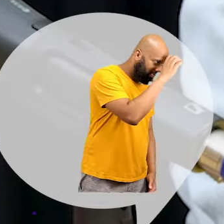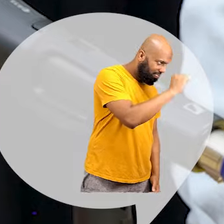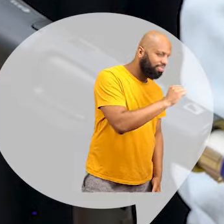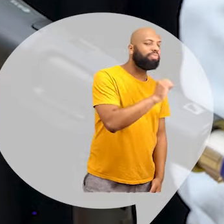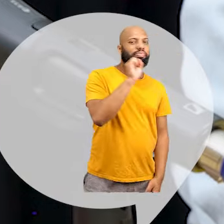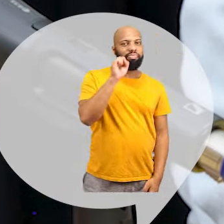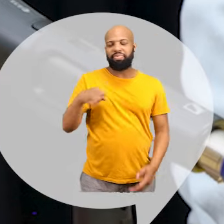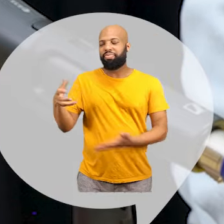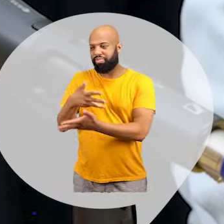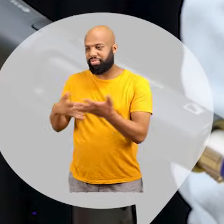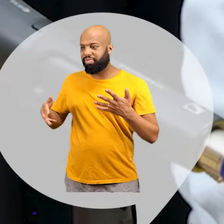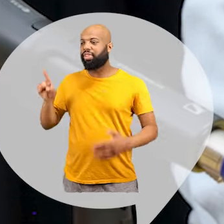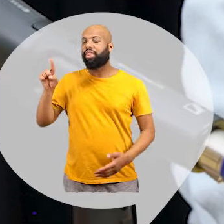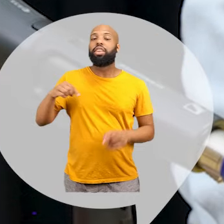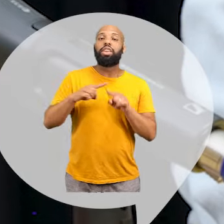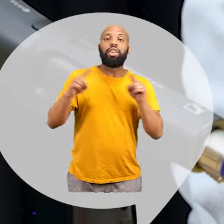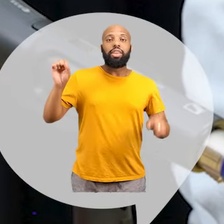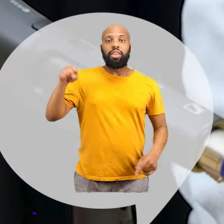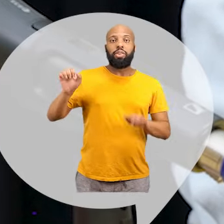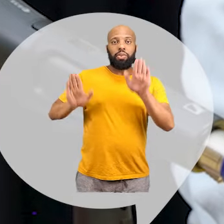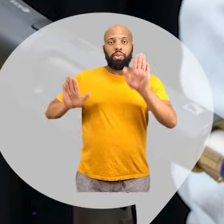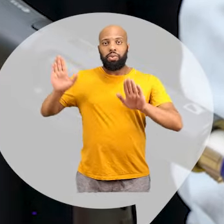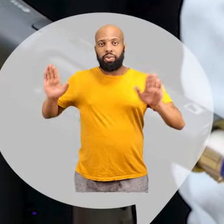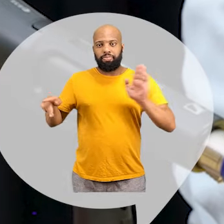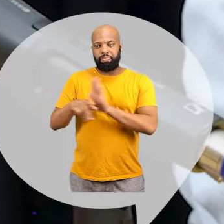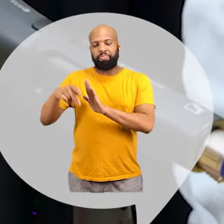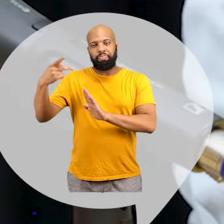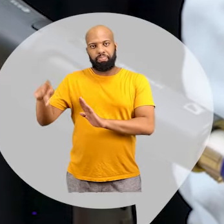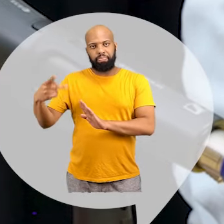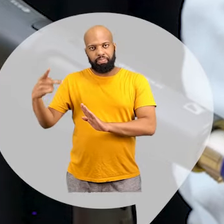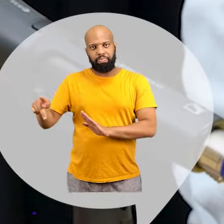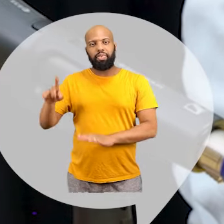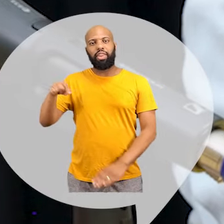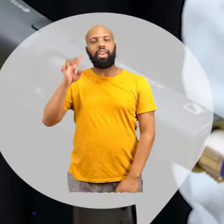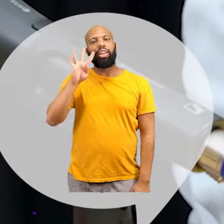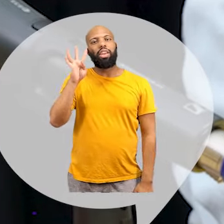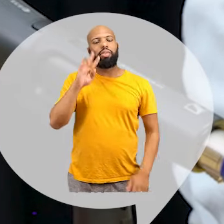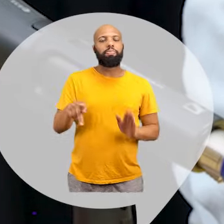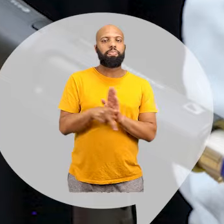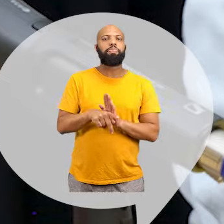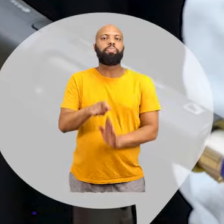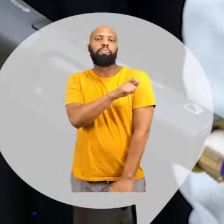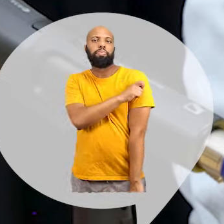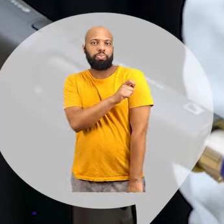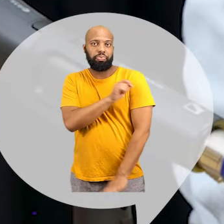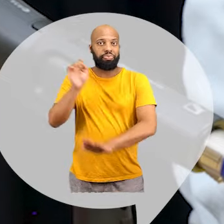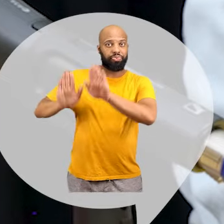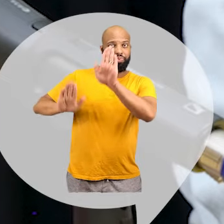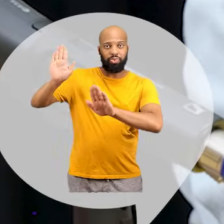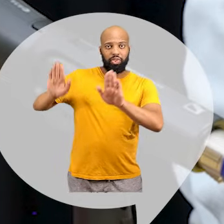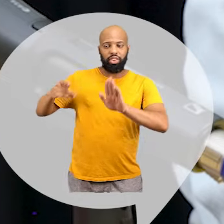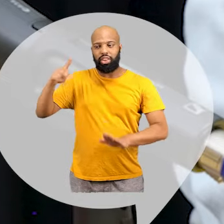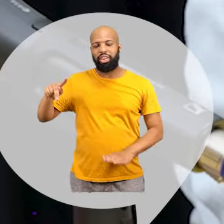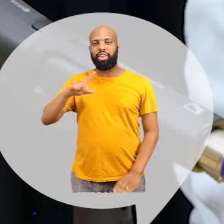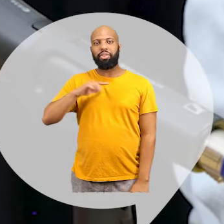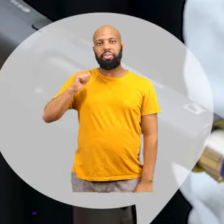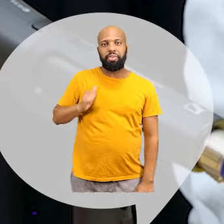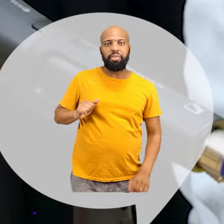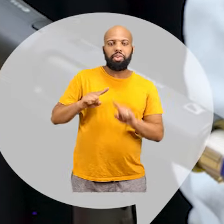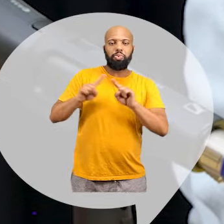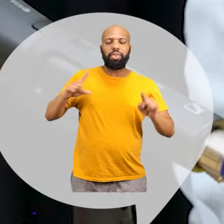a foto mas sim o coral champagna ele é muito bacana para quem aluno e tem interesse e não só até a bolsa mas tá